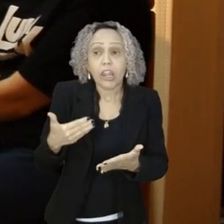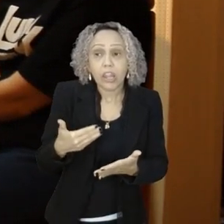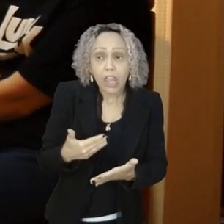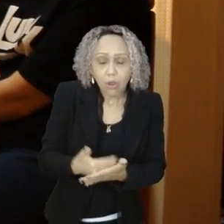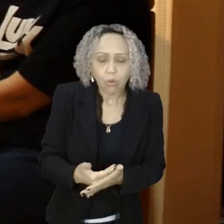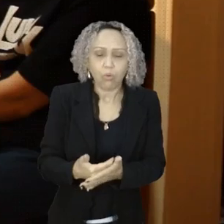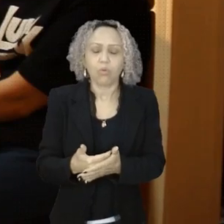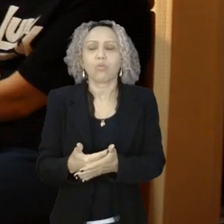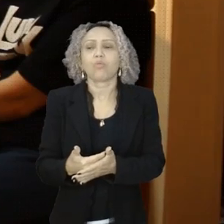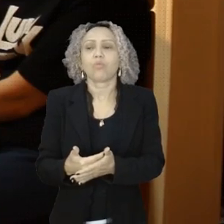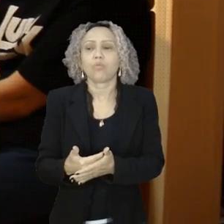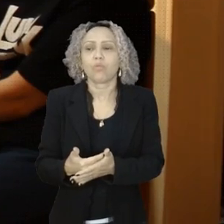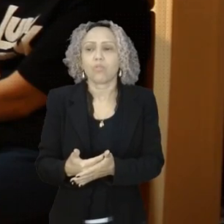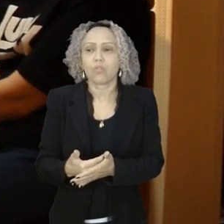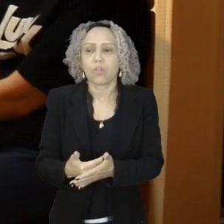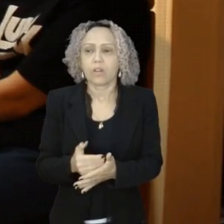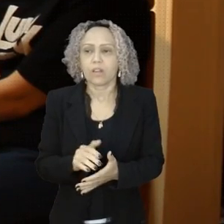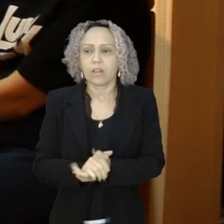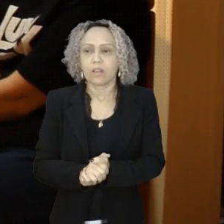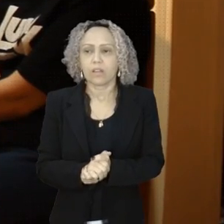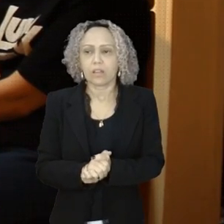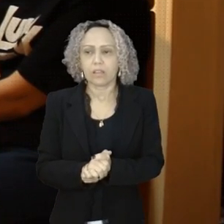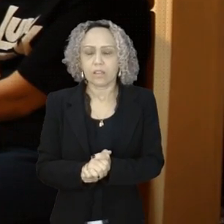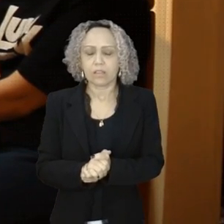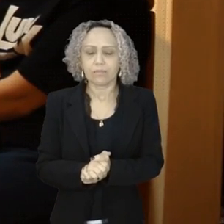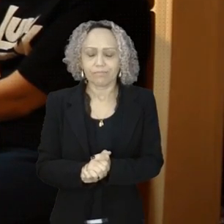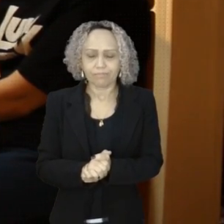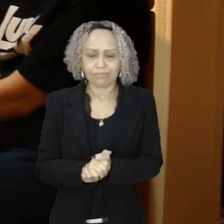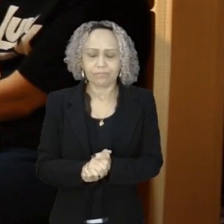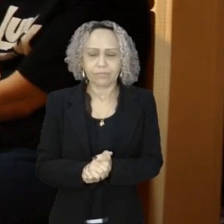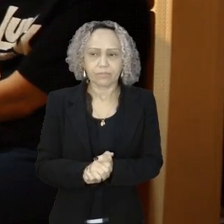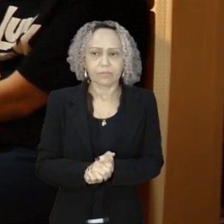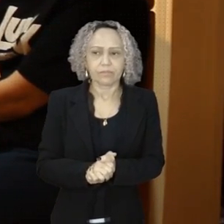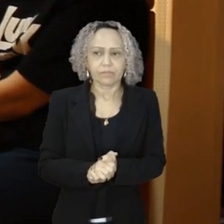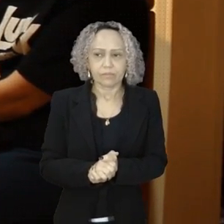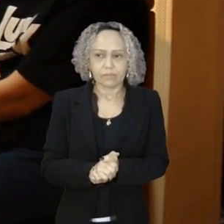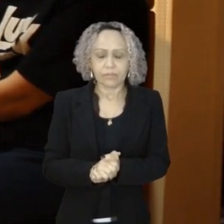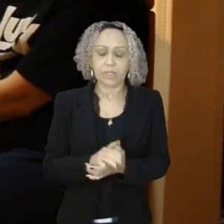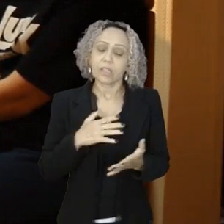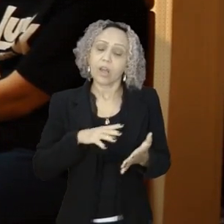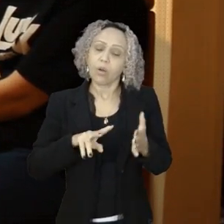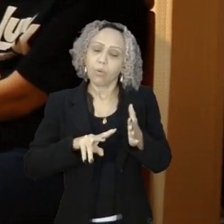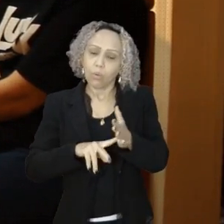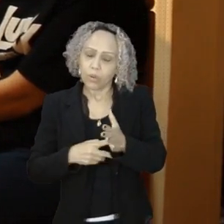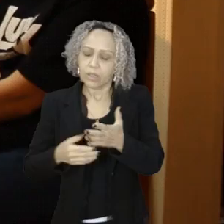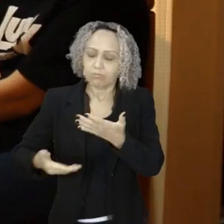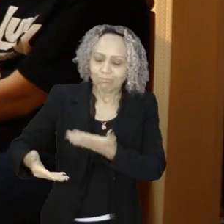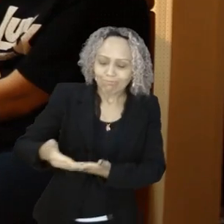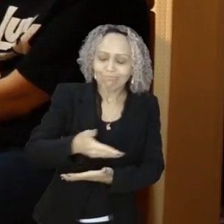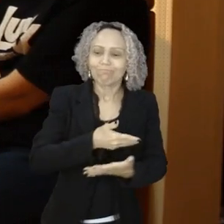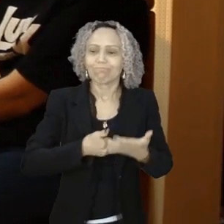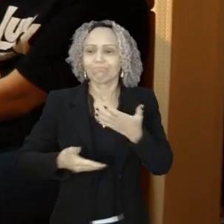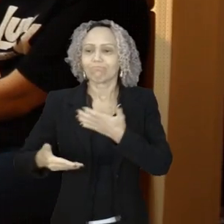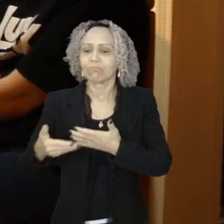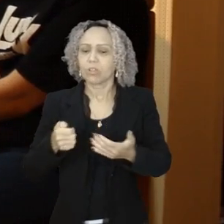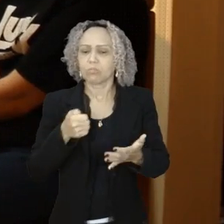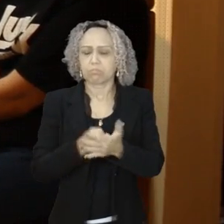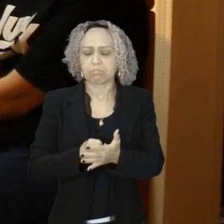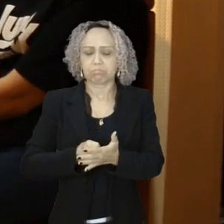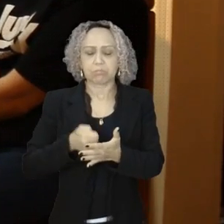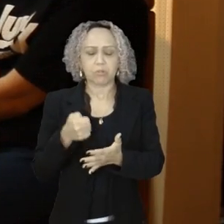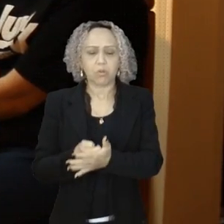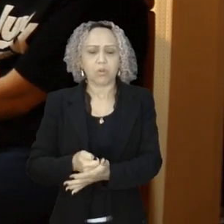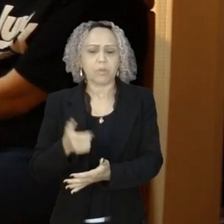aí nublando as relações, né, dos sindicatos na sua busca de autonomia,